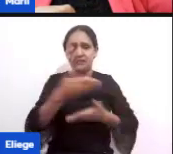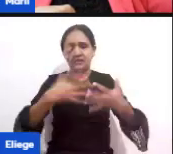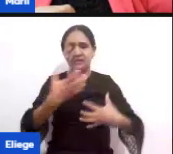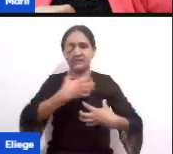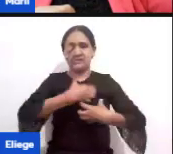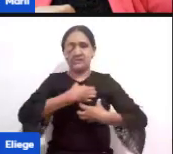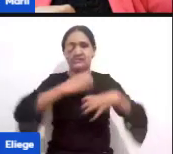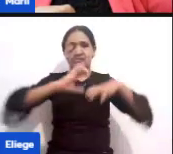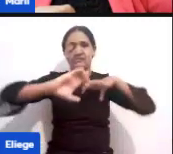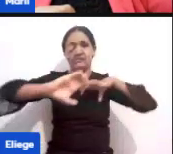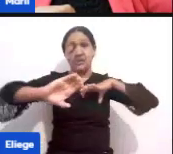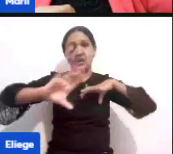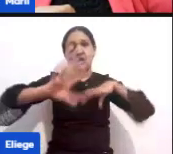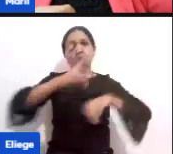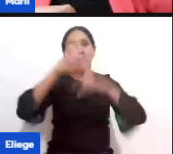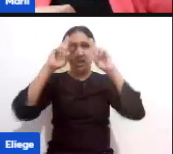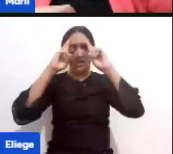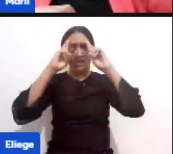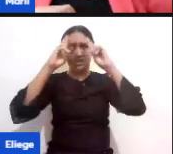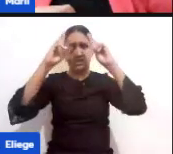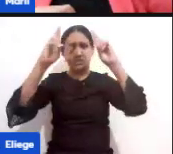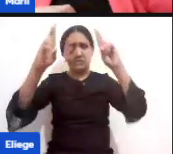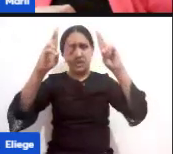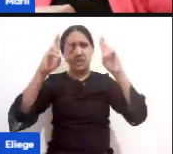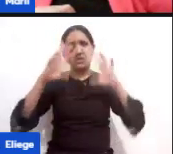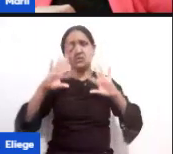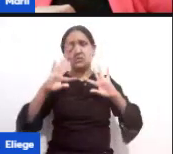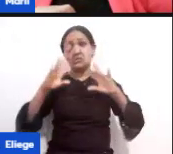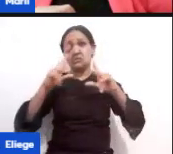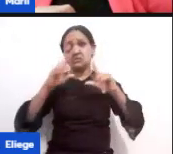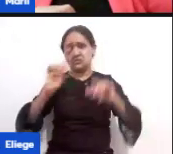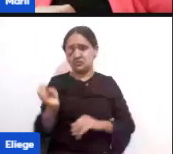ao próximo. Se reinvente.